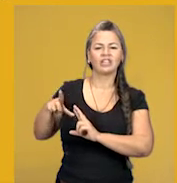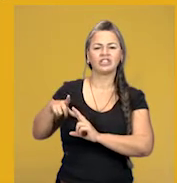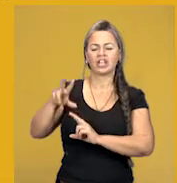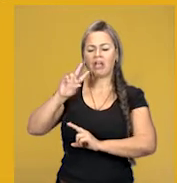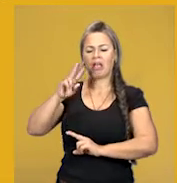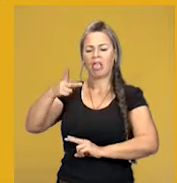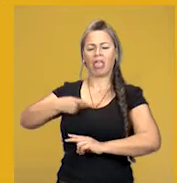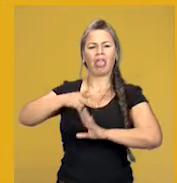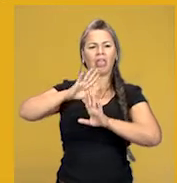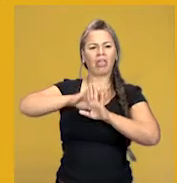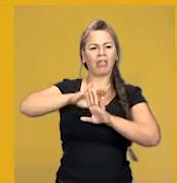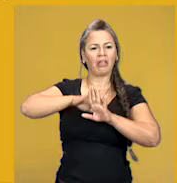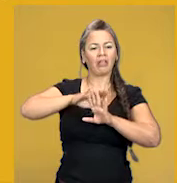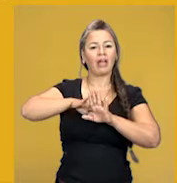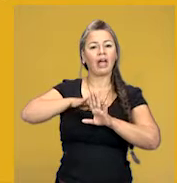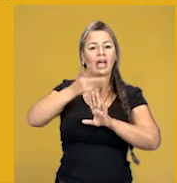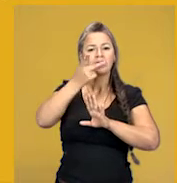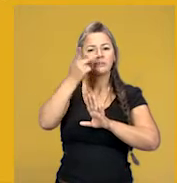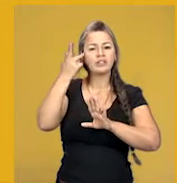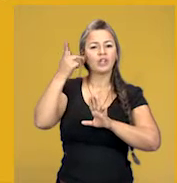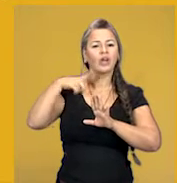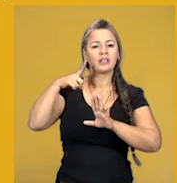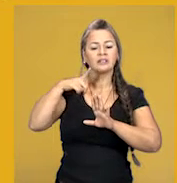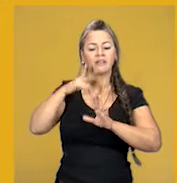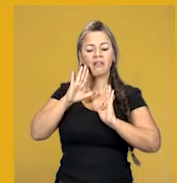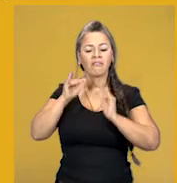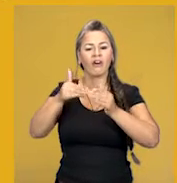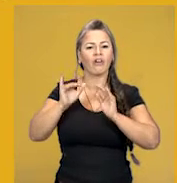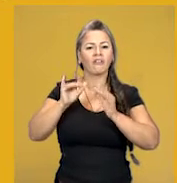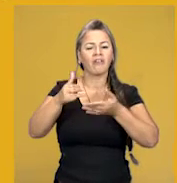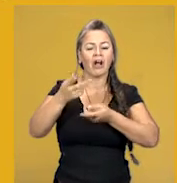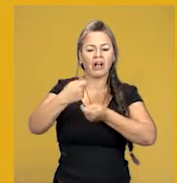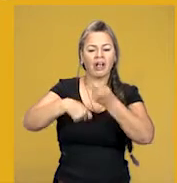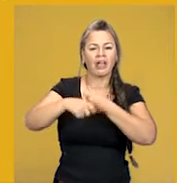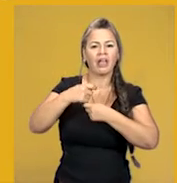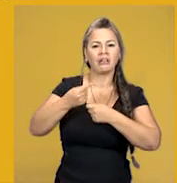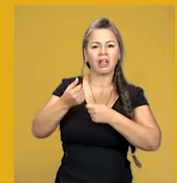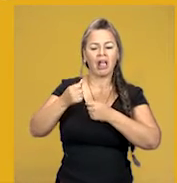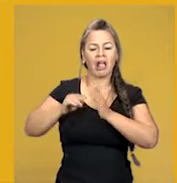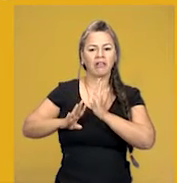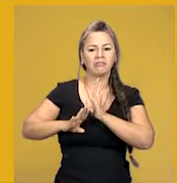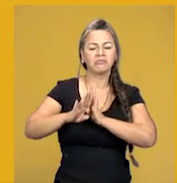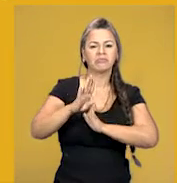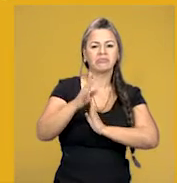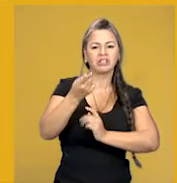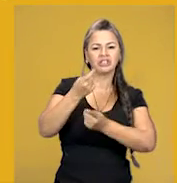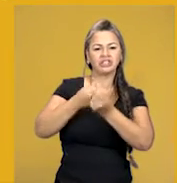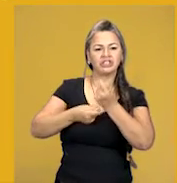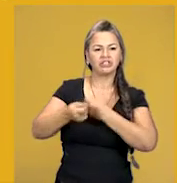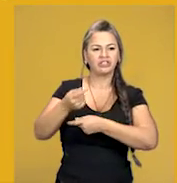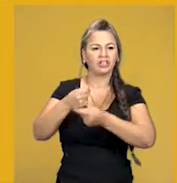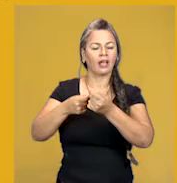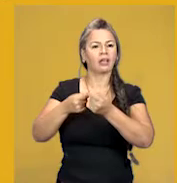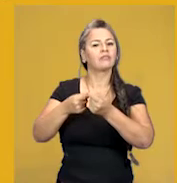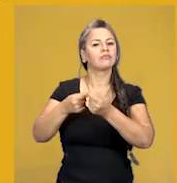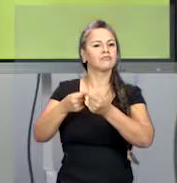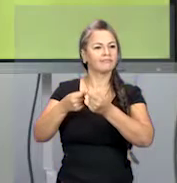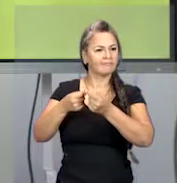lucros aumentassem, a industrialização capitalista fragmentou a forma como os bens de consumo eram